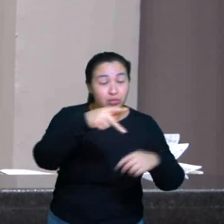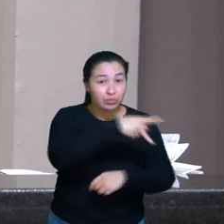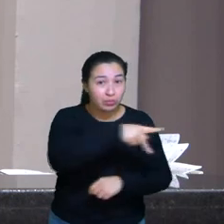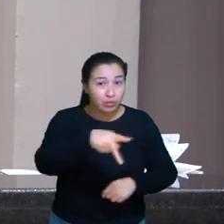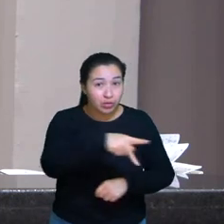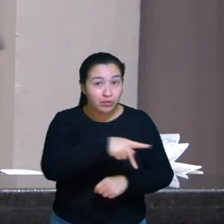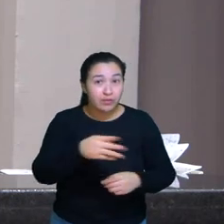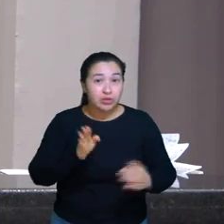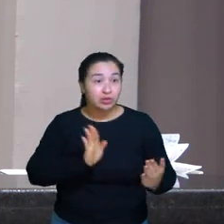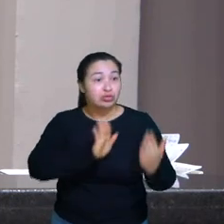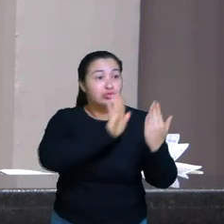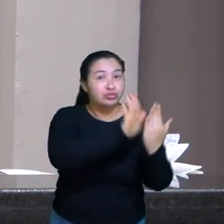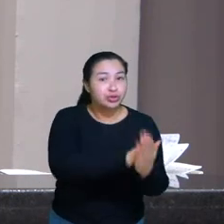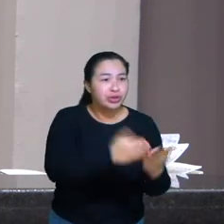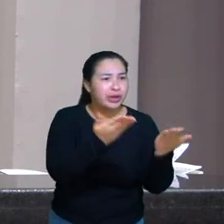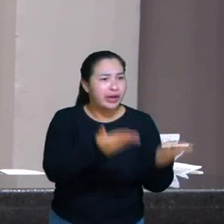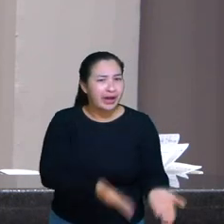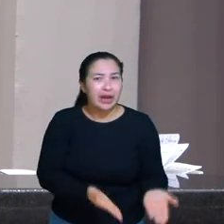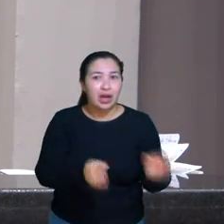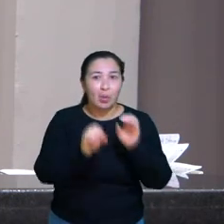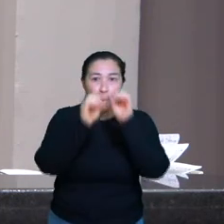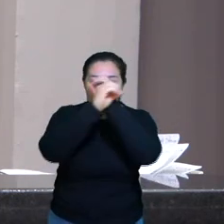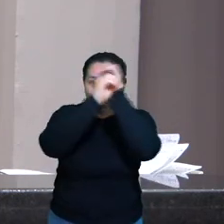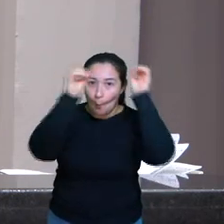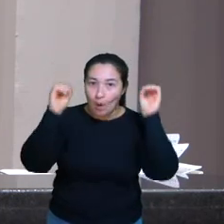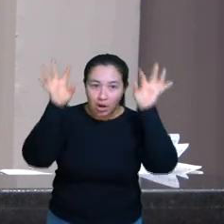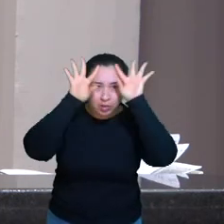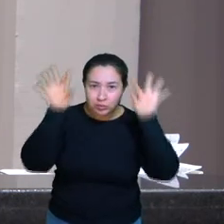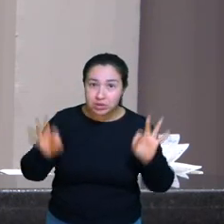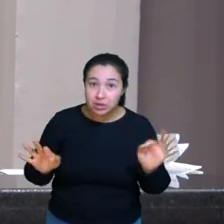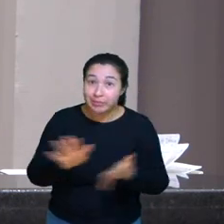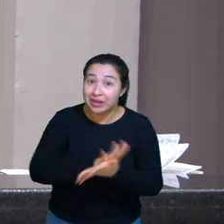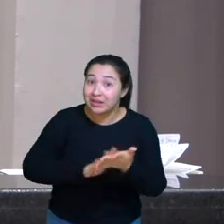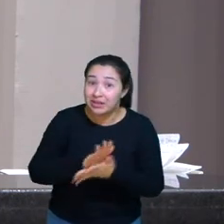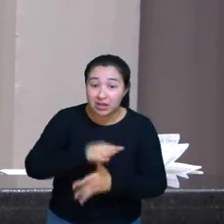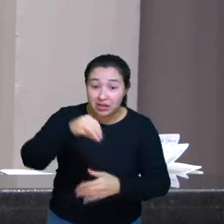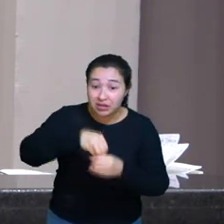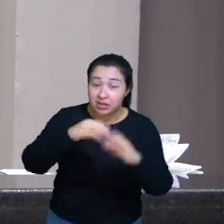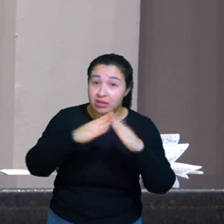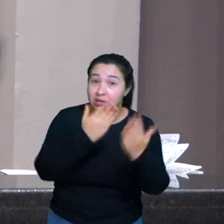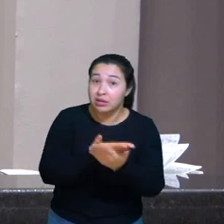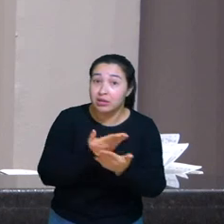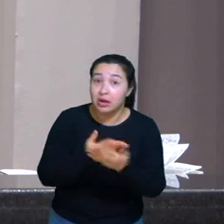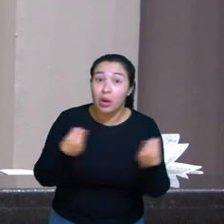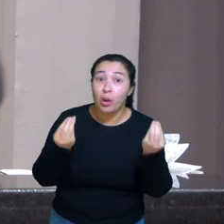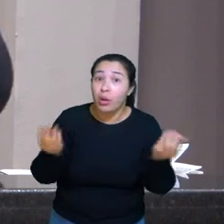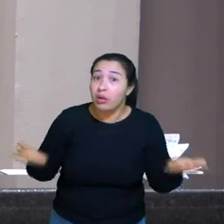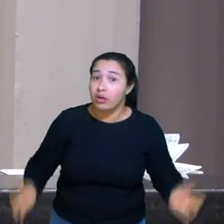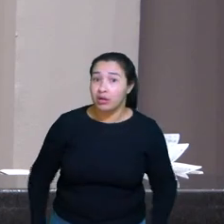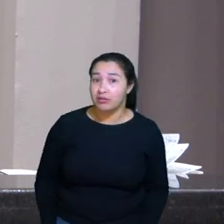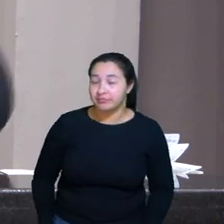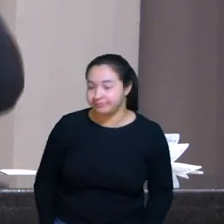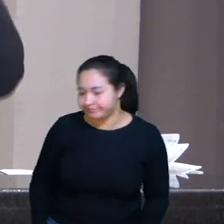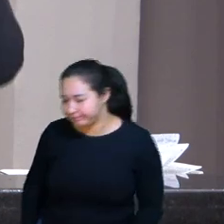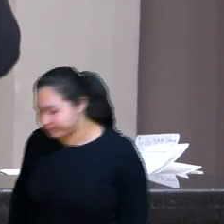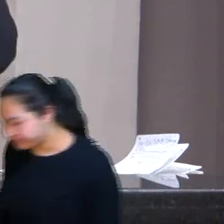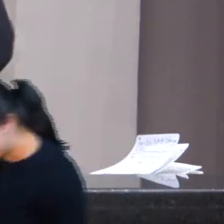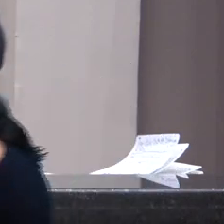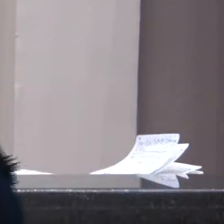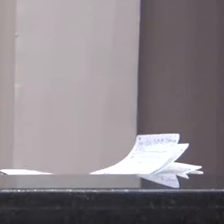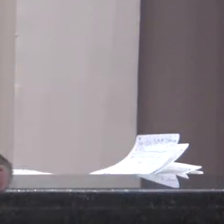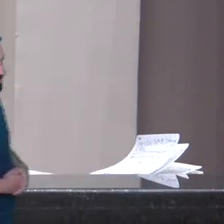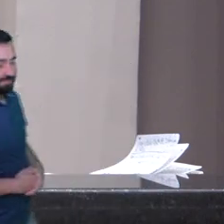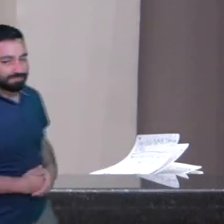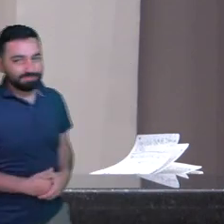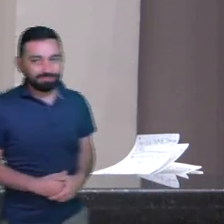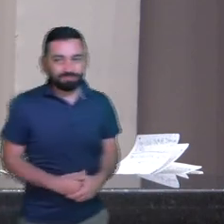tem que chegar cru sem nada numa sala de aula eu acho que eu penso melhor dizendo que a prática pedagógica